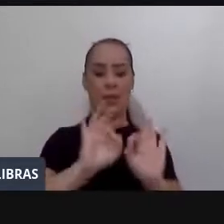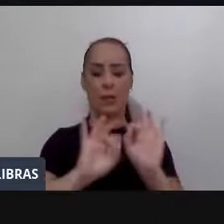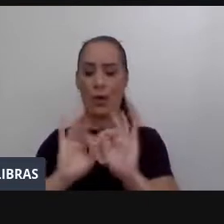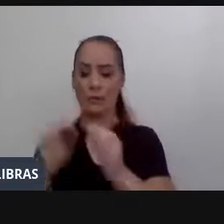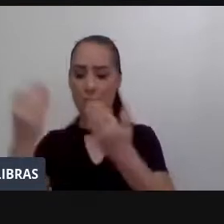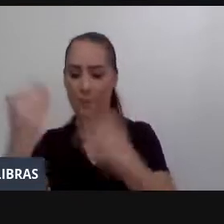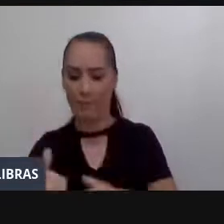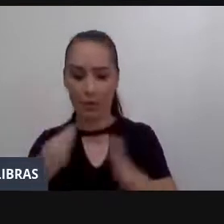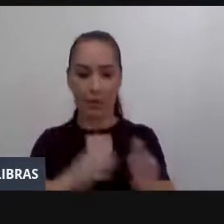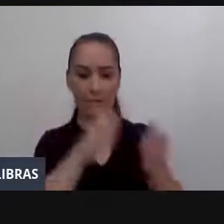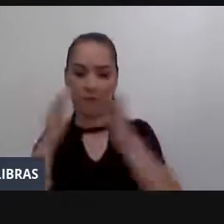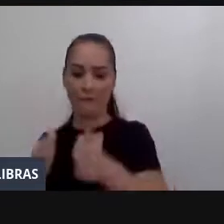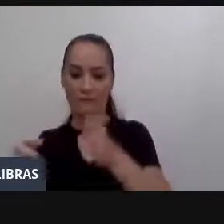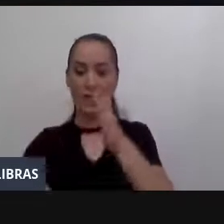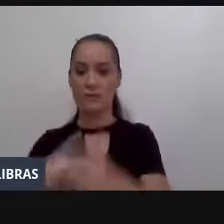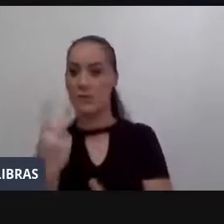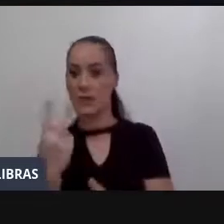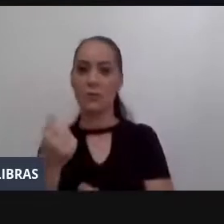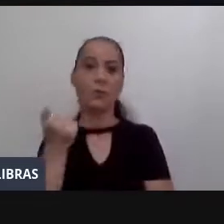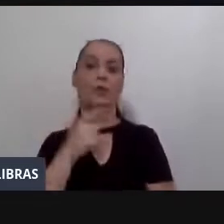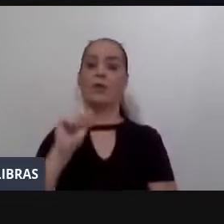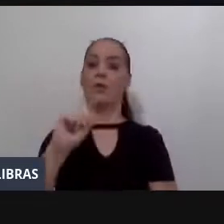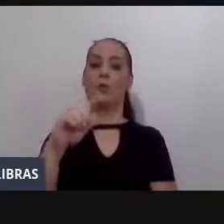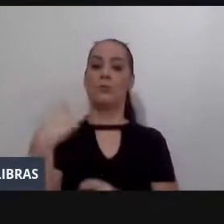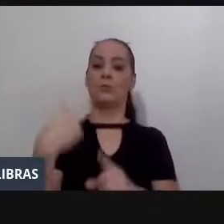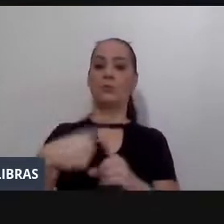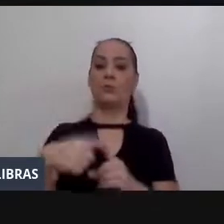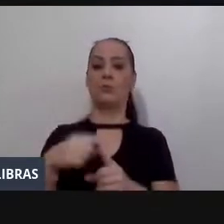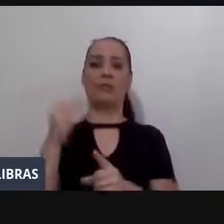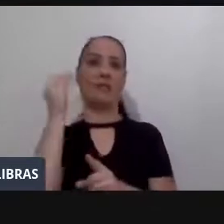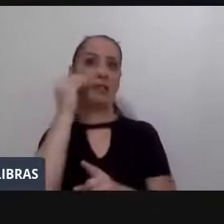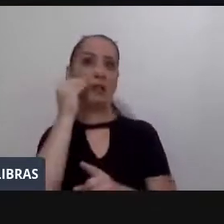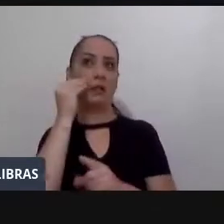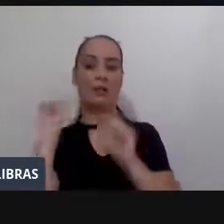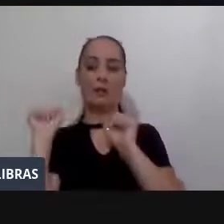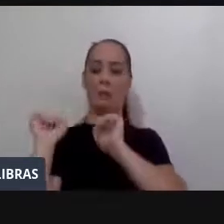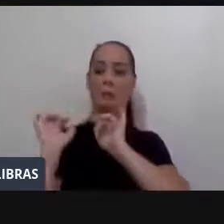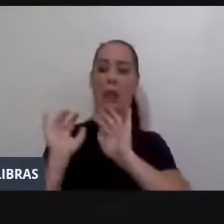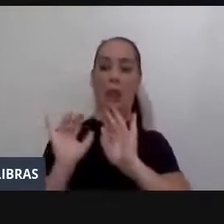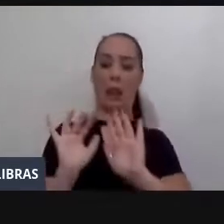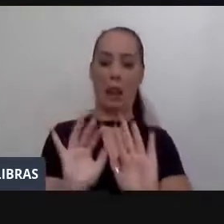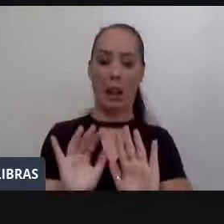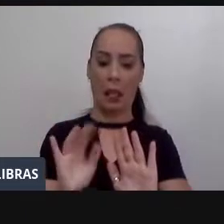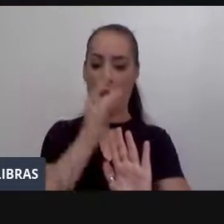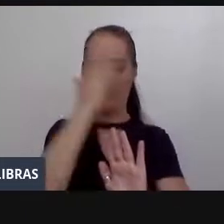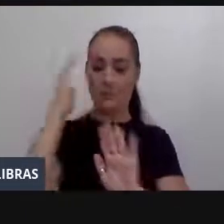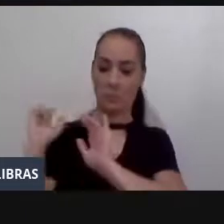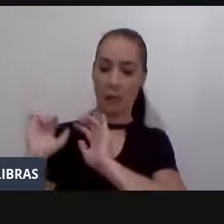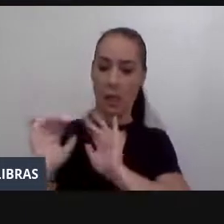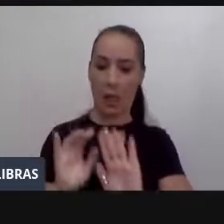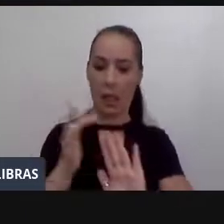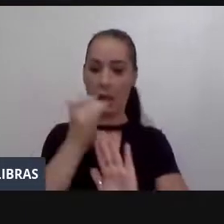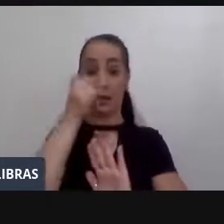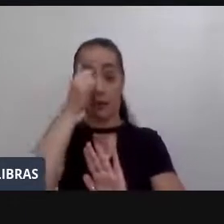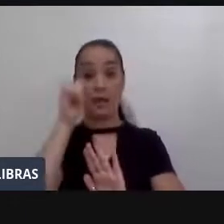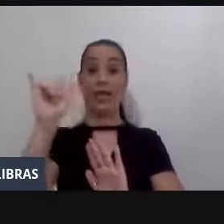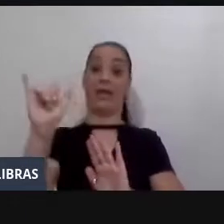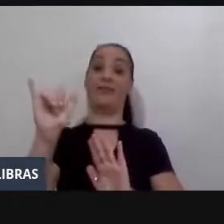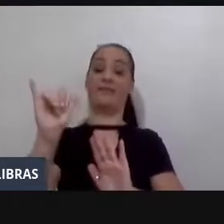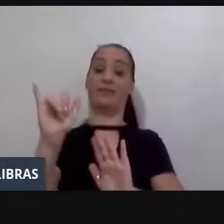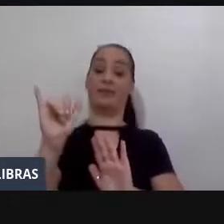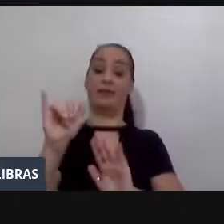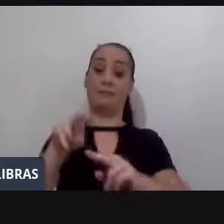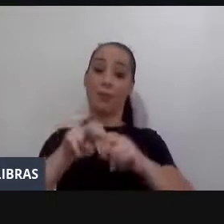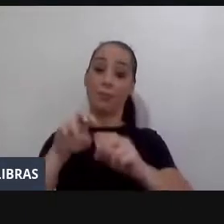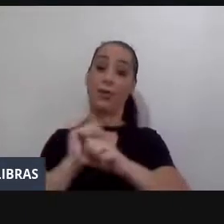segunda fase, porque eles estavam tentando evitar aglomeração. Salvo engano, eu acredito que é justamente por causa da pandemia